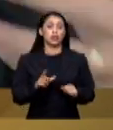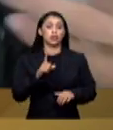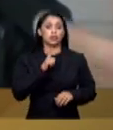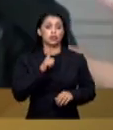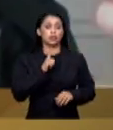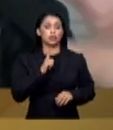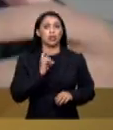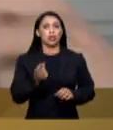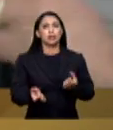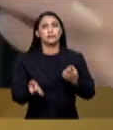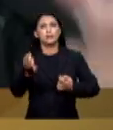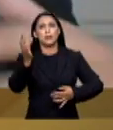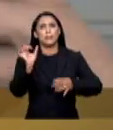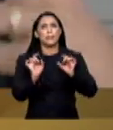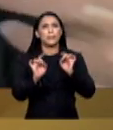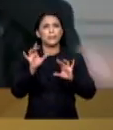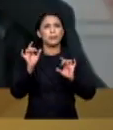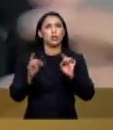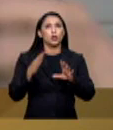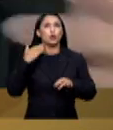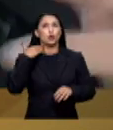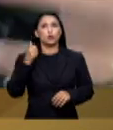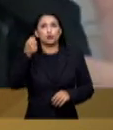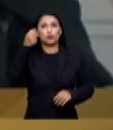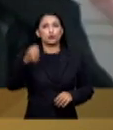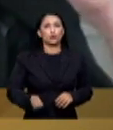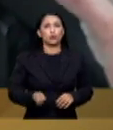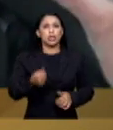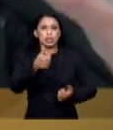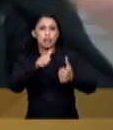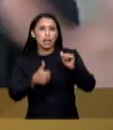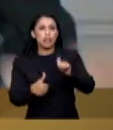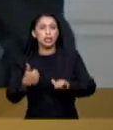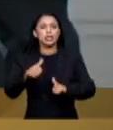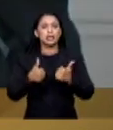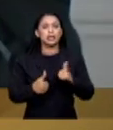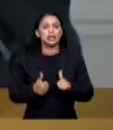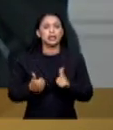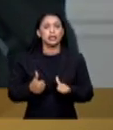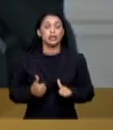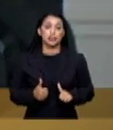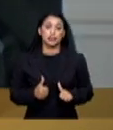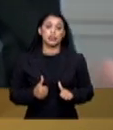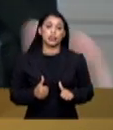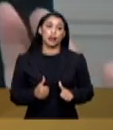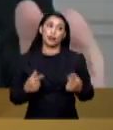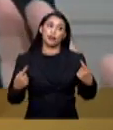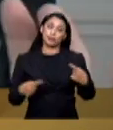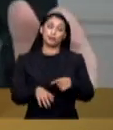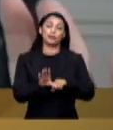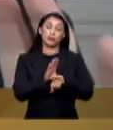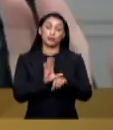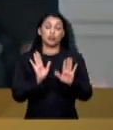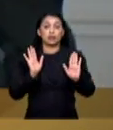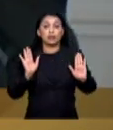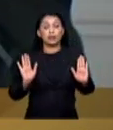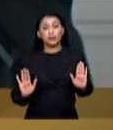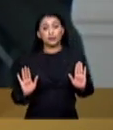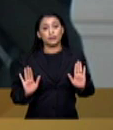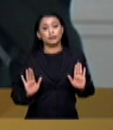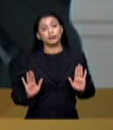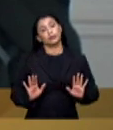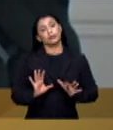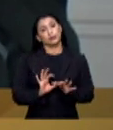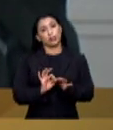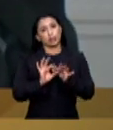flagrante a excepcionalidade do juiz analisar via controle difuso uma eventual inconstitucionalidade. Então, deixou uma